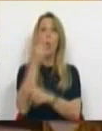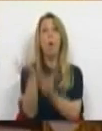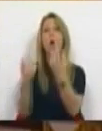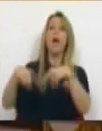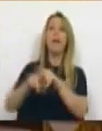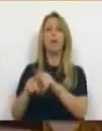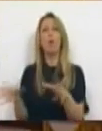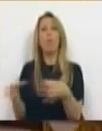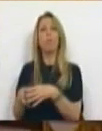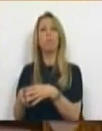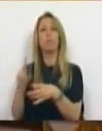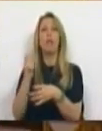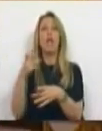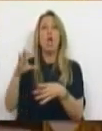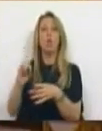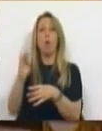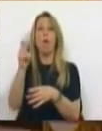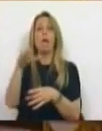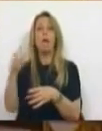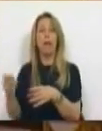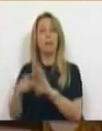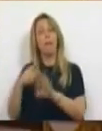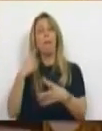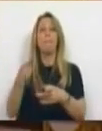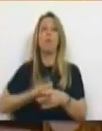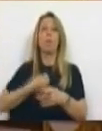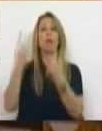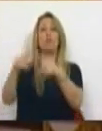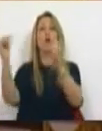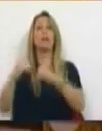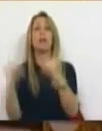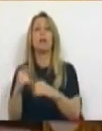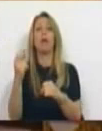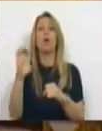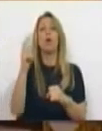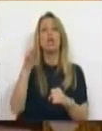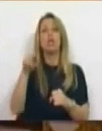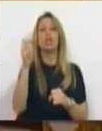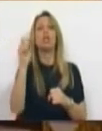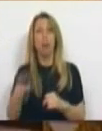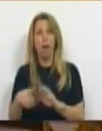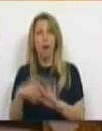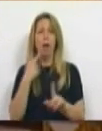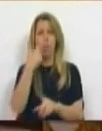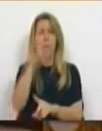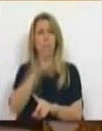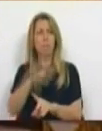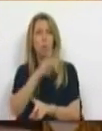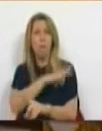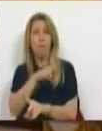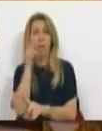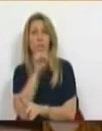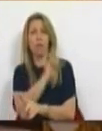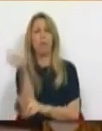de eurocratas mais preocupados com o Tratado de Schengen do que com a vida de centenas de milhares de pessoas. O